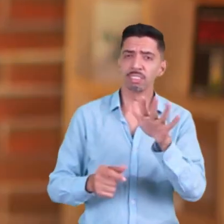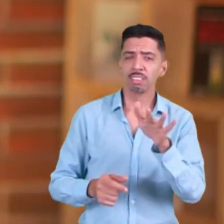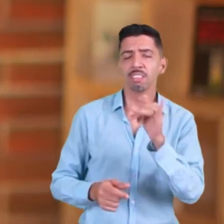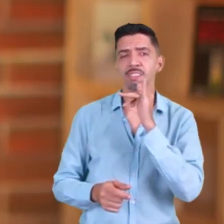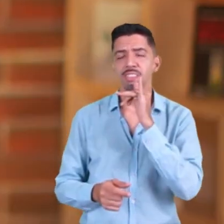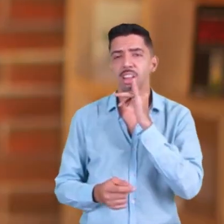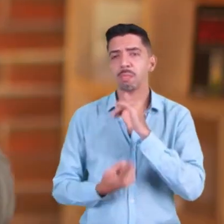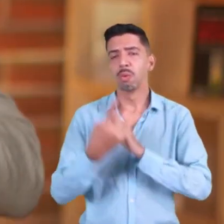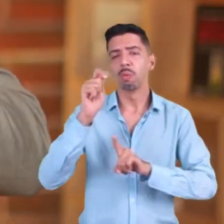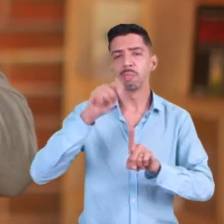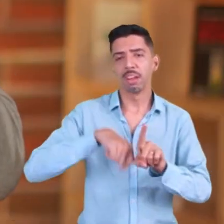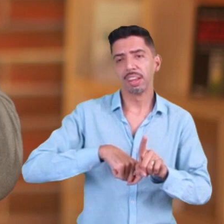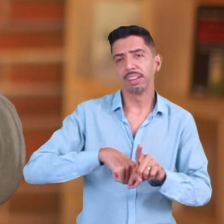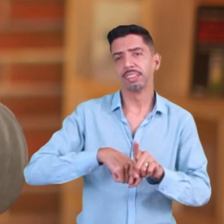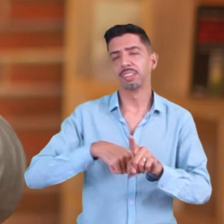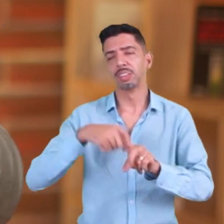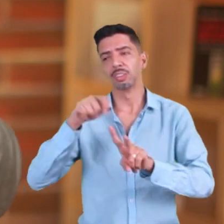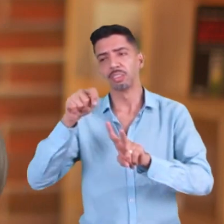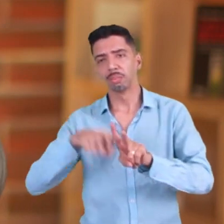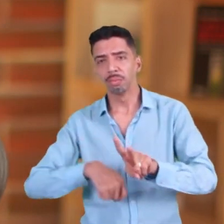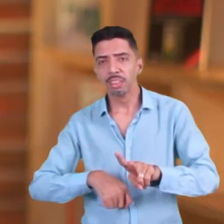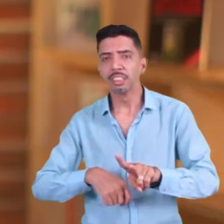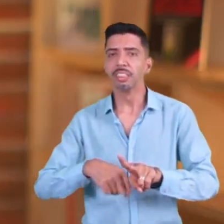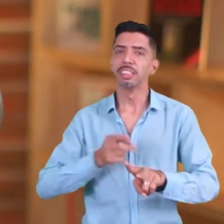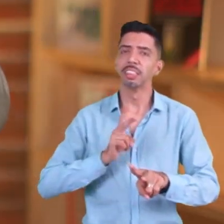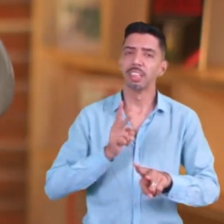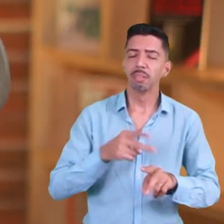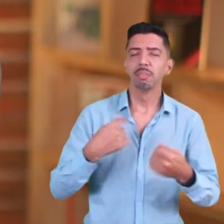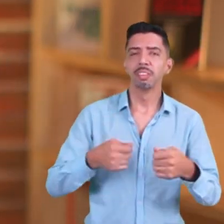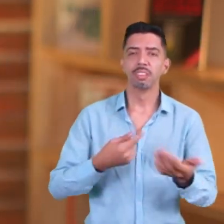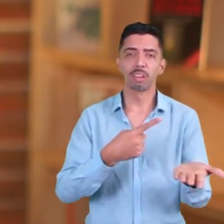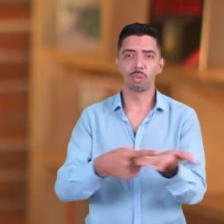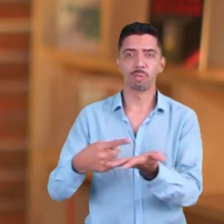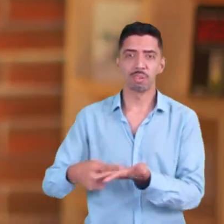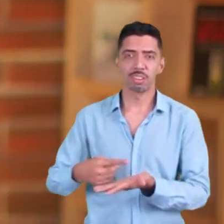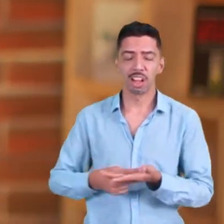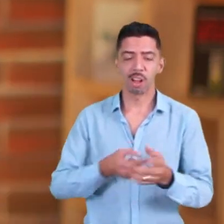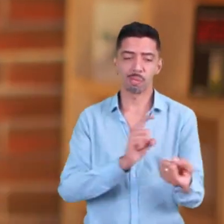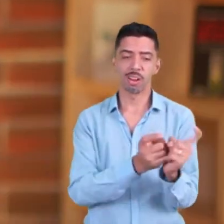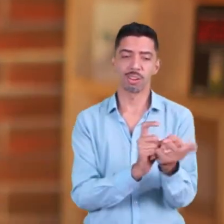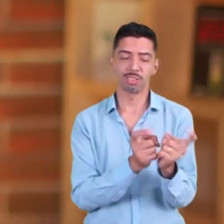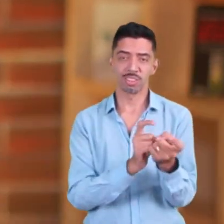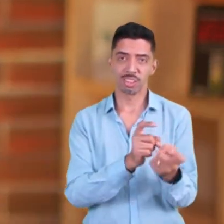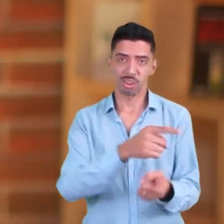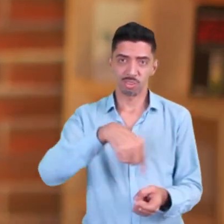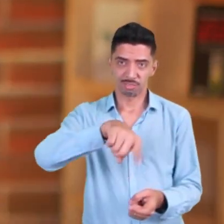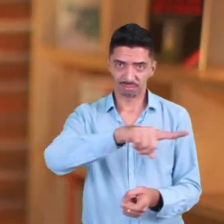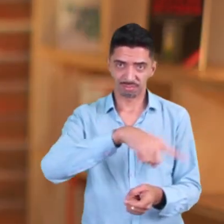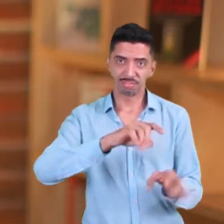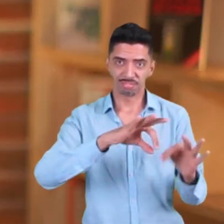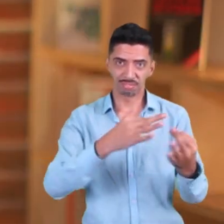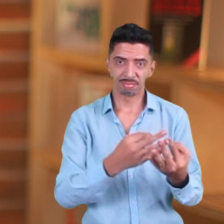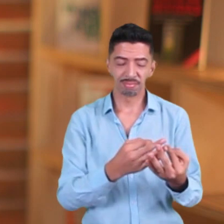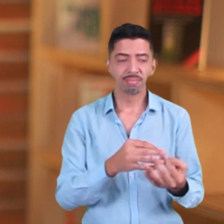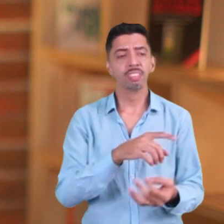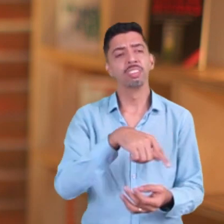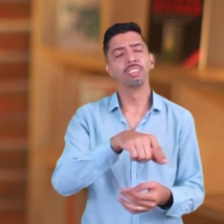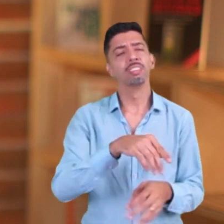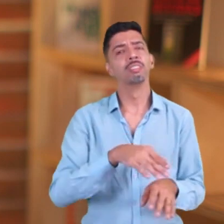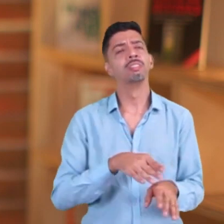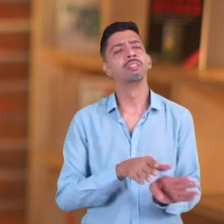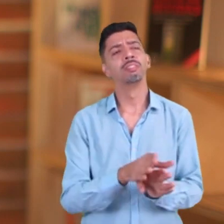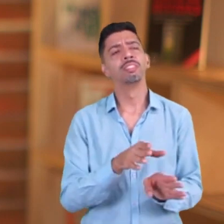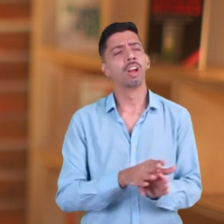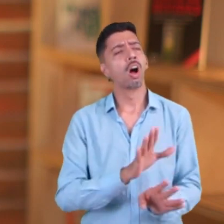menos uma vez aí a cada um mês, dois, três, fazer lá uma reunião e fazer uma grande reflexão. Será que